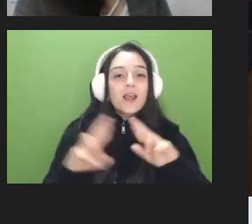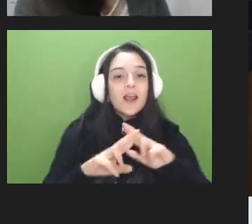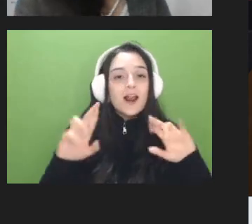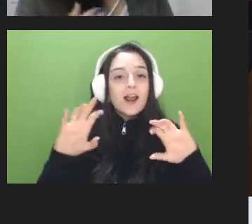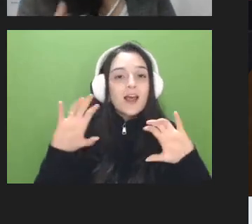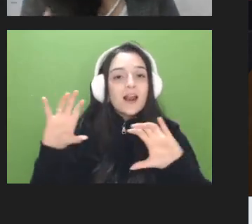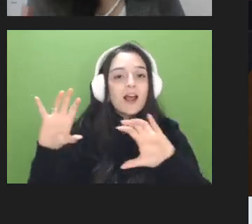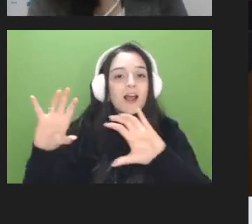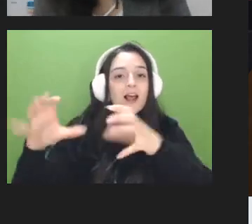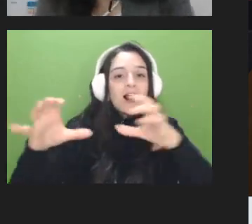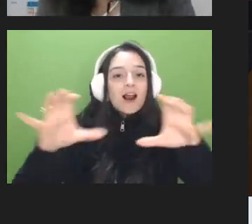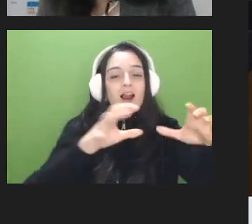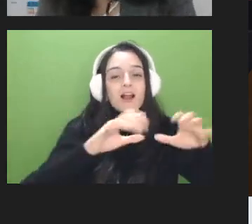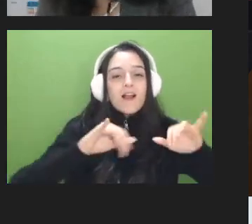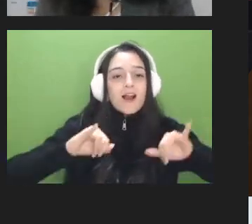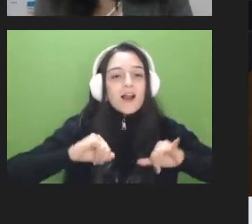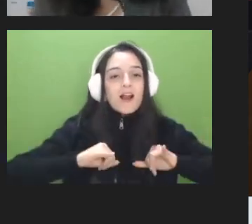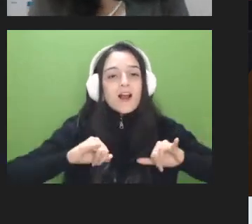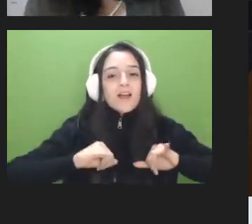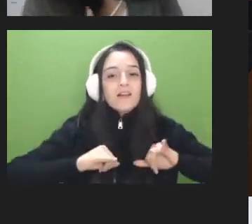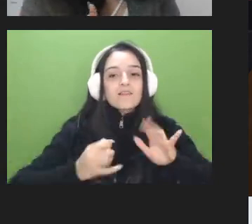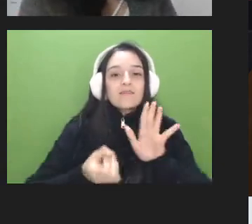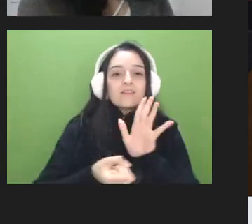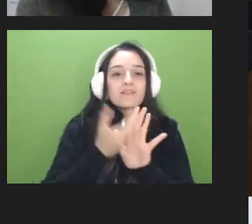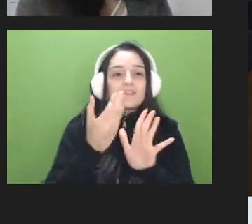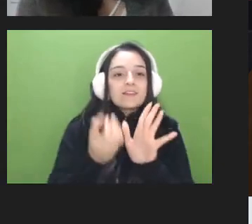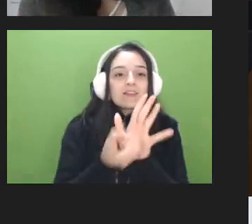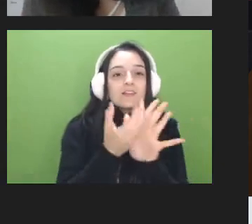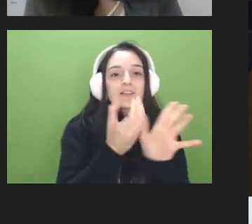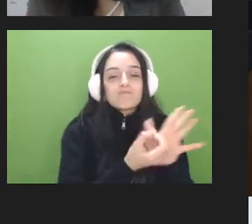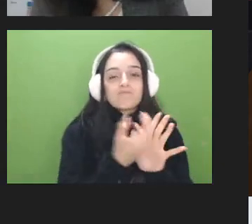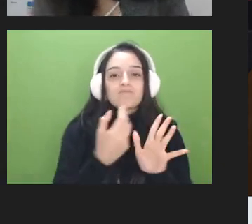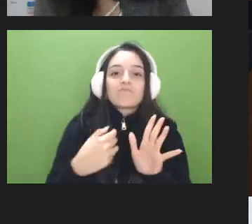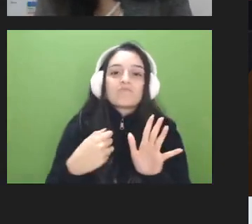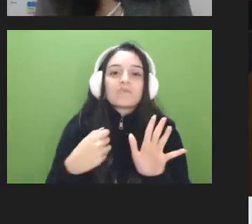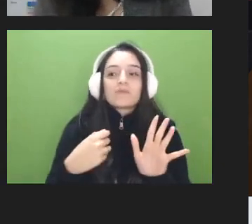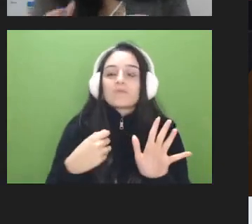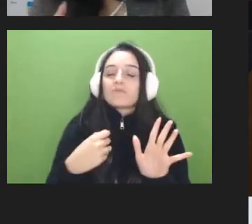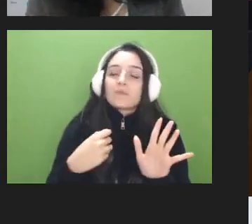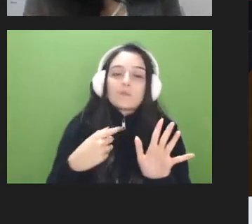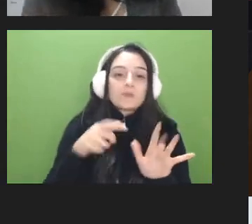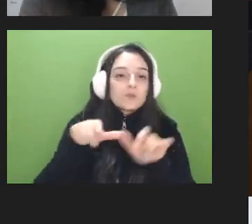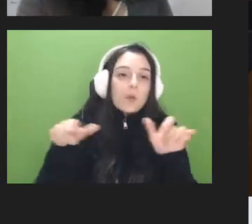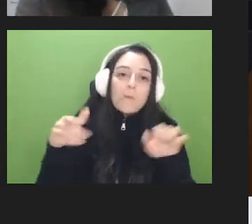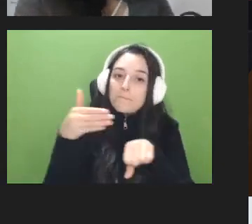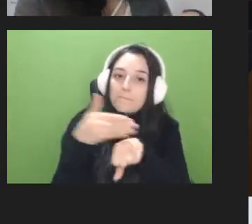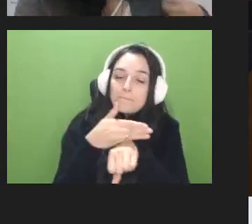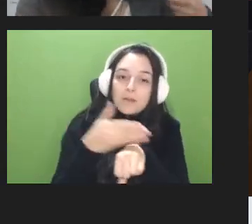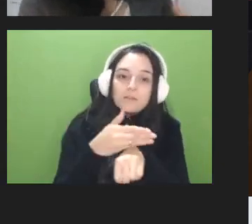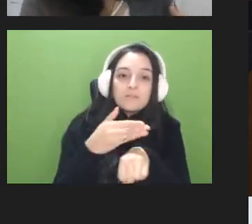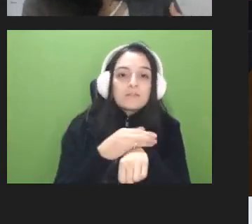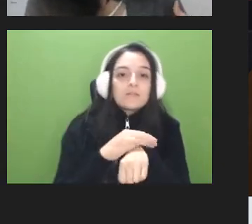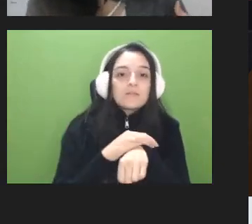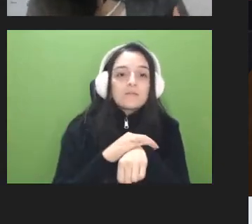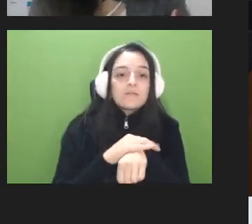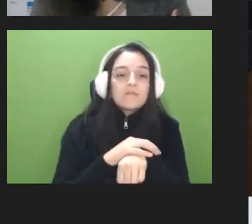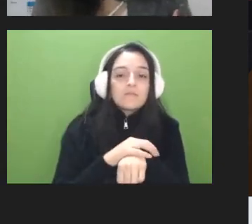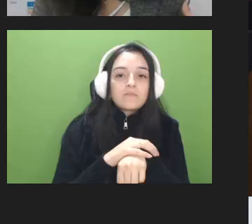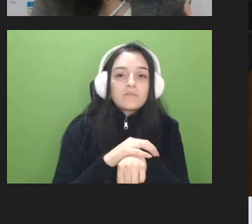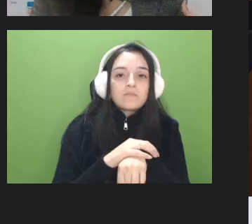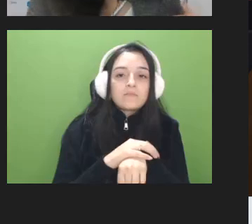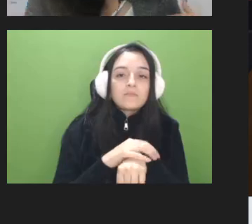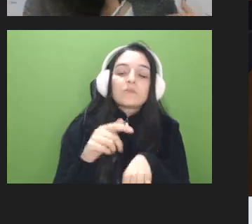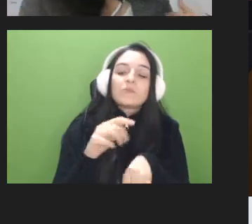de certa forma, criar condições para que as pessoas participem dessas transformações, né? Para que elas impliquem, para que elas reconheçam essas